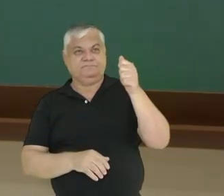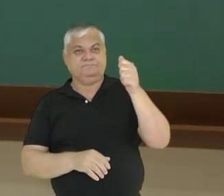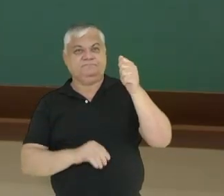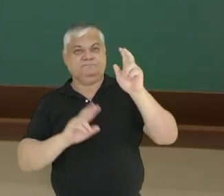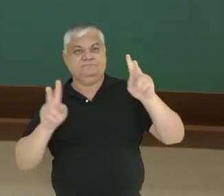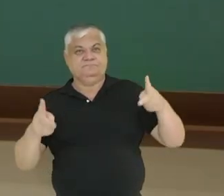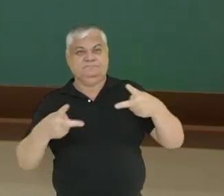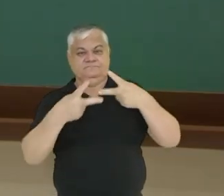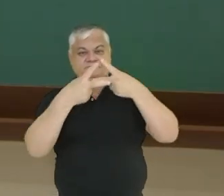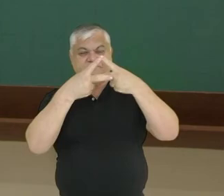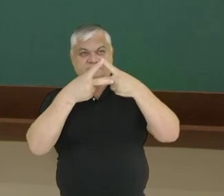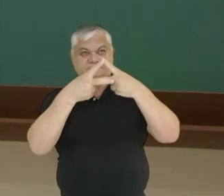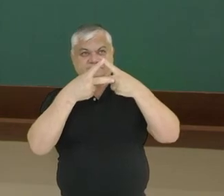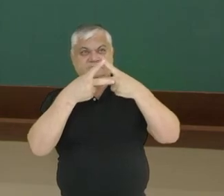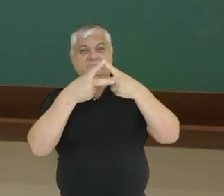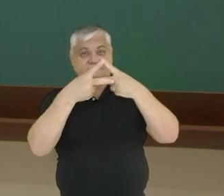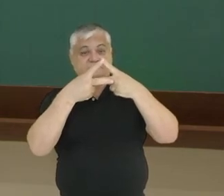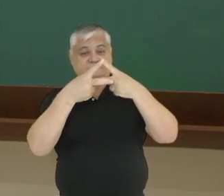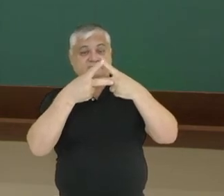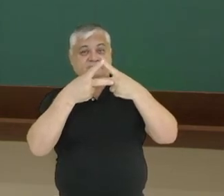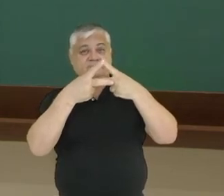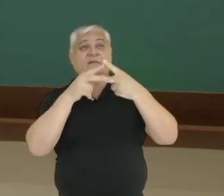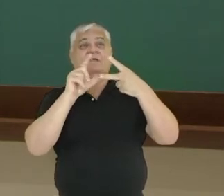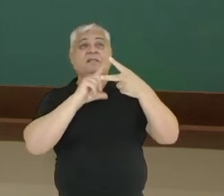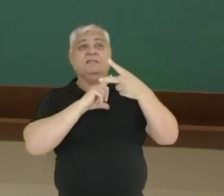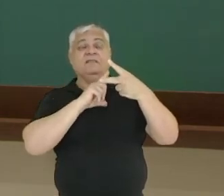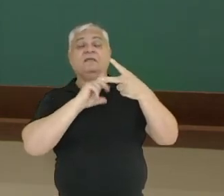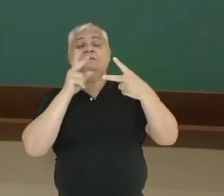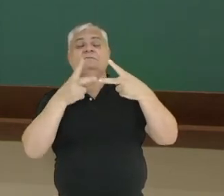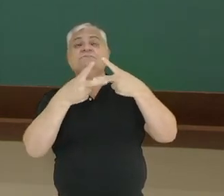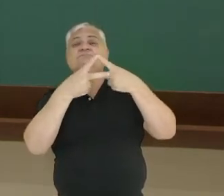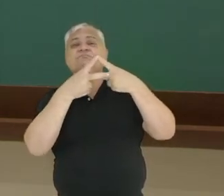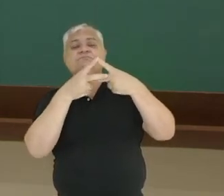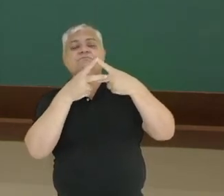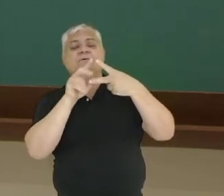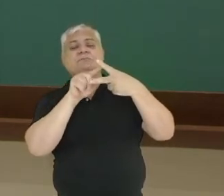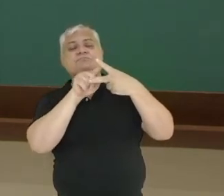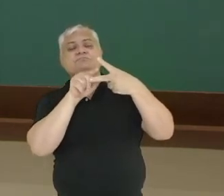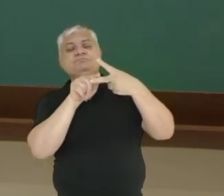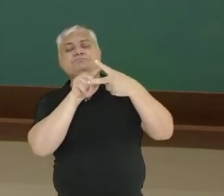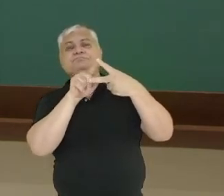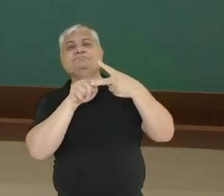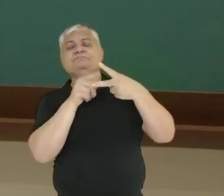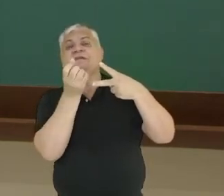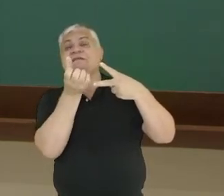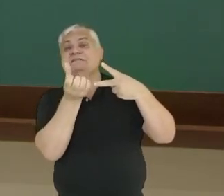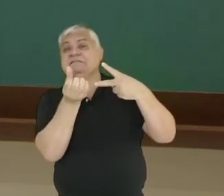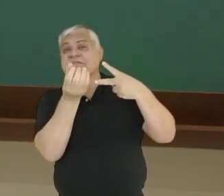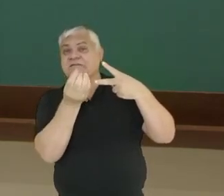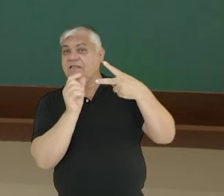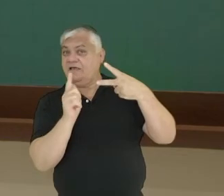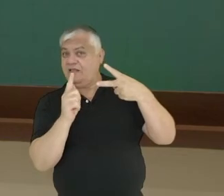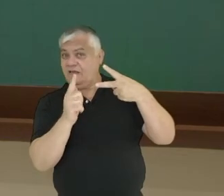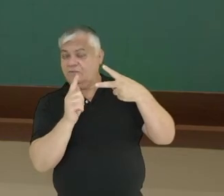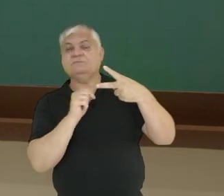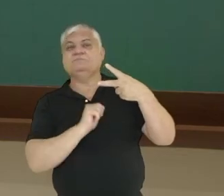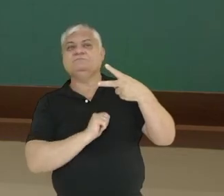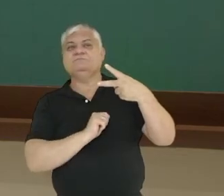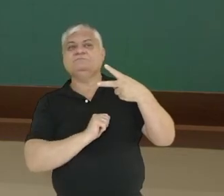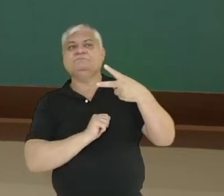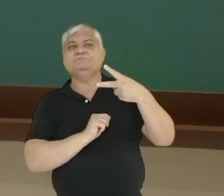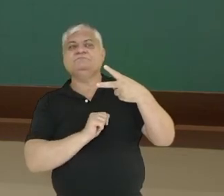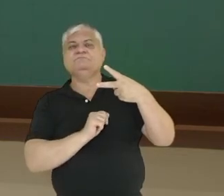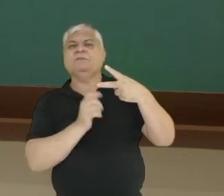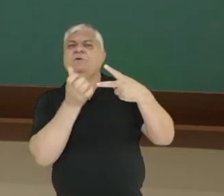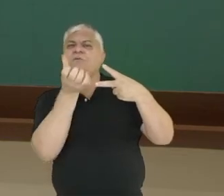temos aqui, ó, um triângulo e esse triângulo tem um ângulo interno de 60 graus.